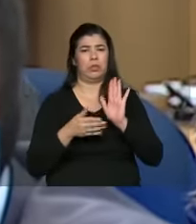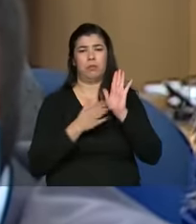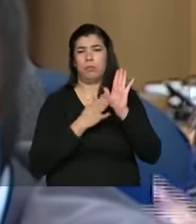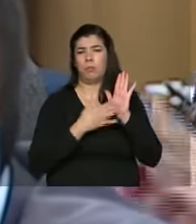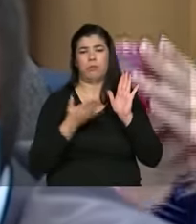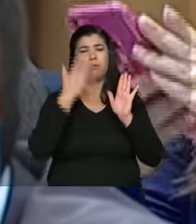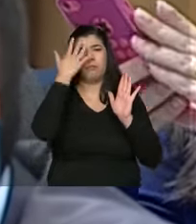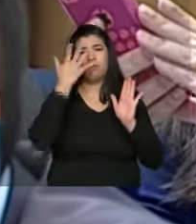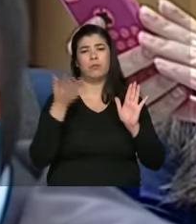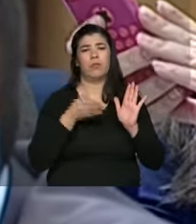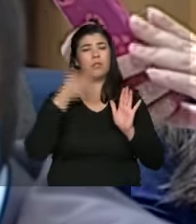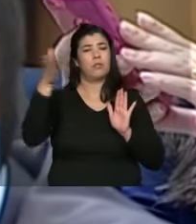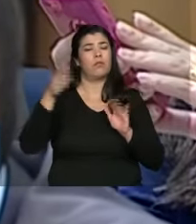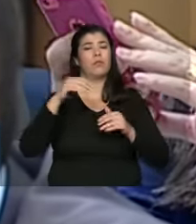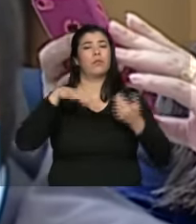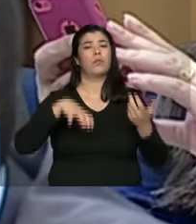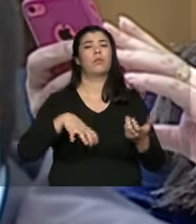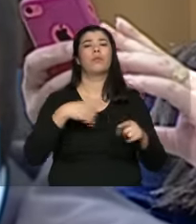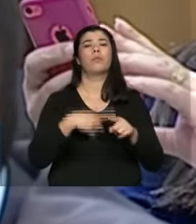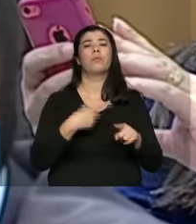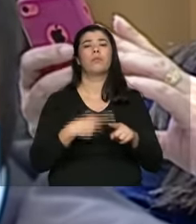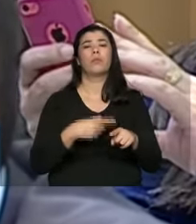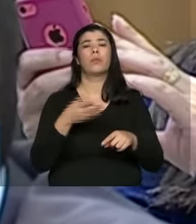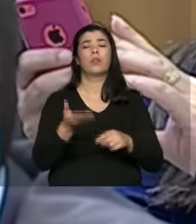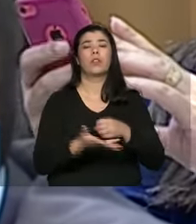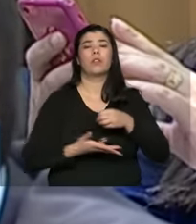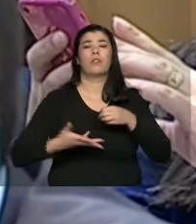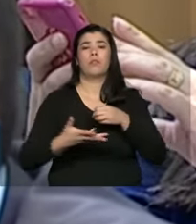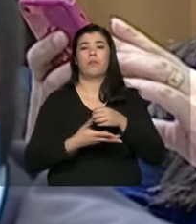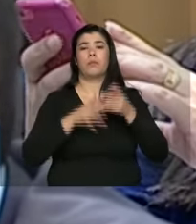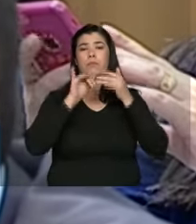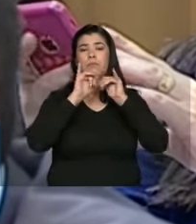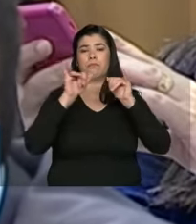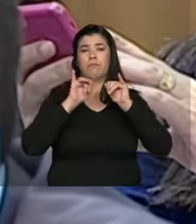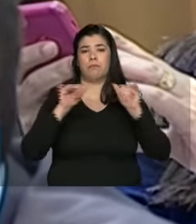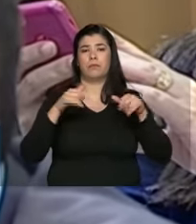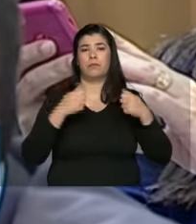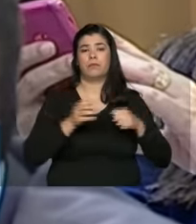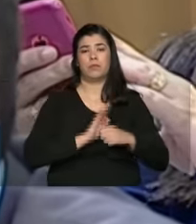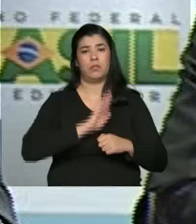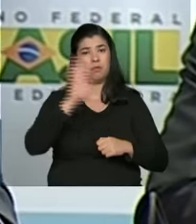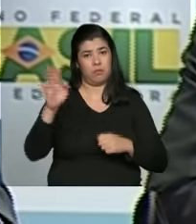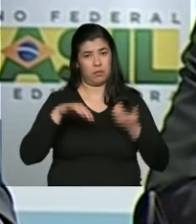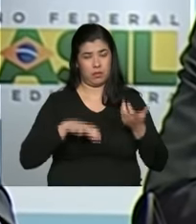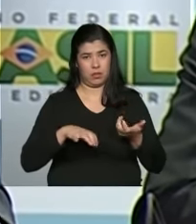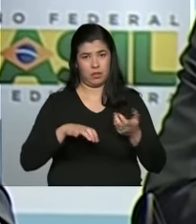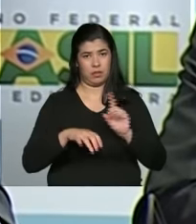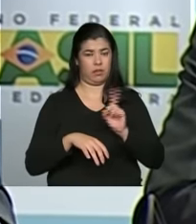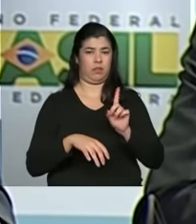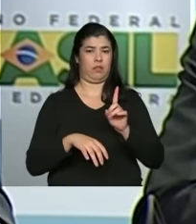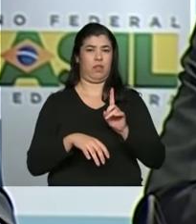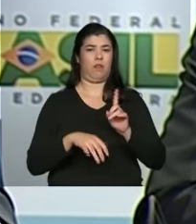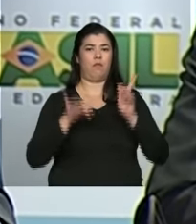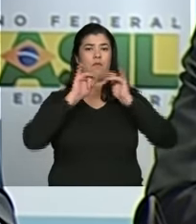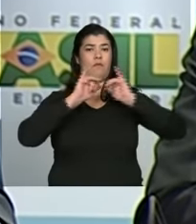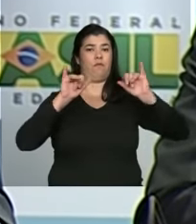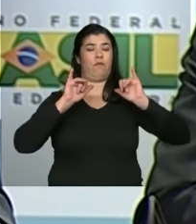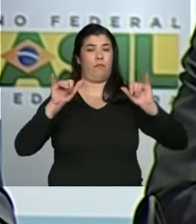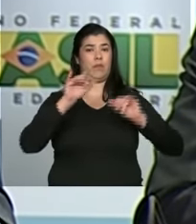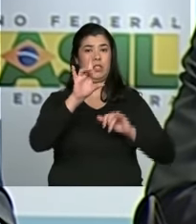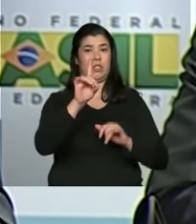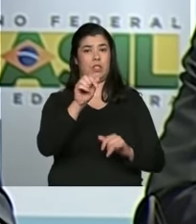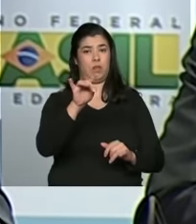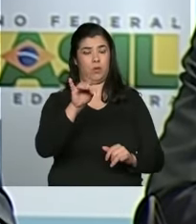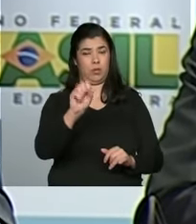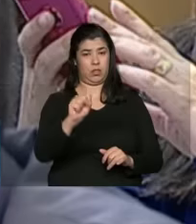congresso Por que que precisa enviar ao congresso esse da base de dados não precisa Ah esse não precisa esse não tá mas